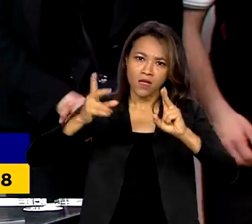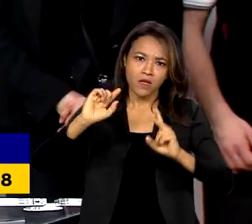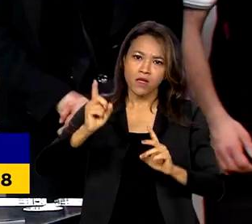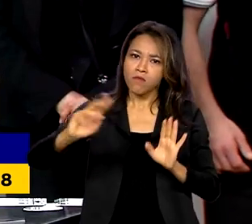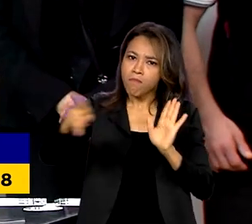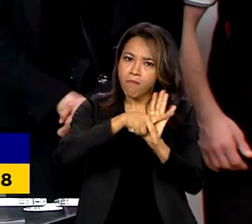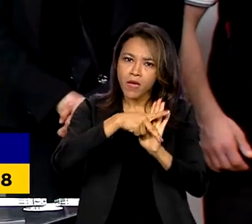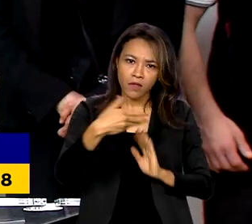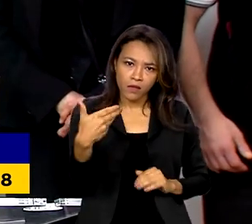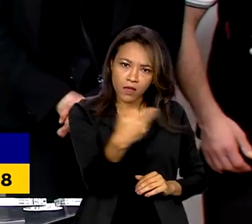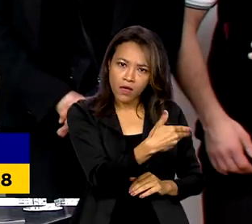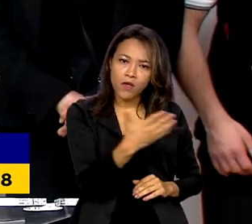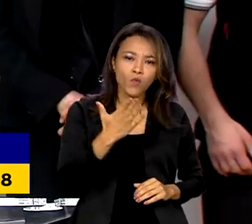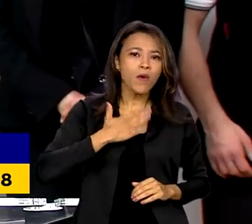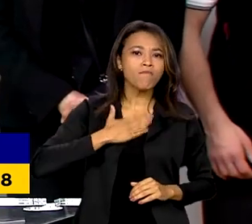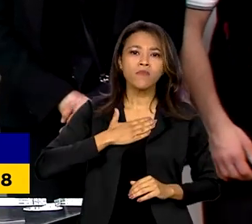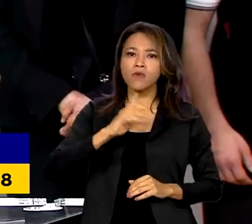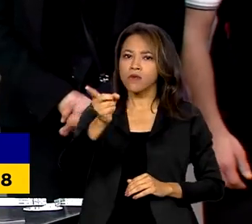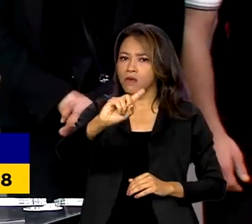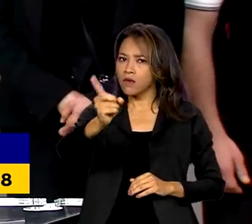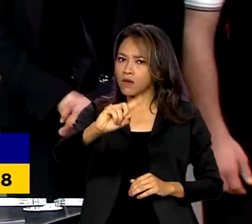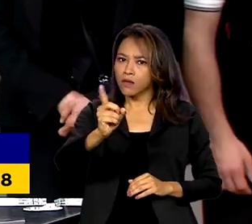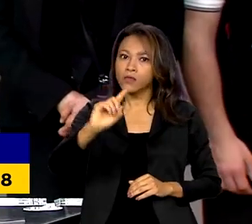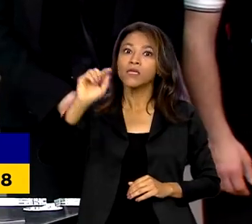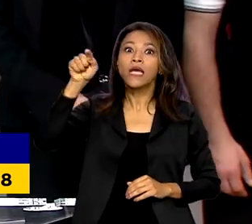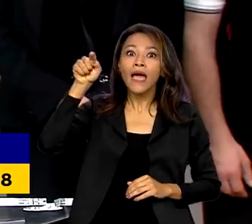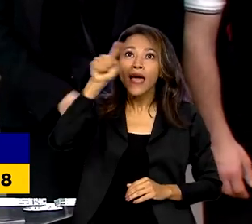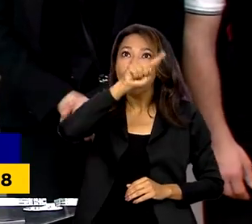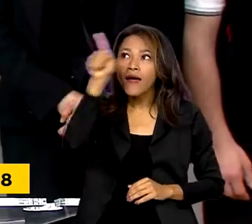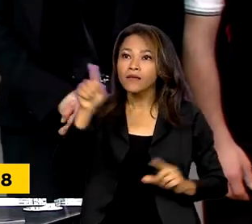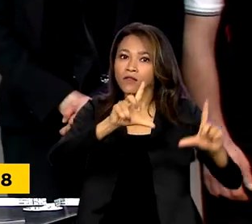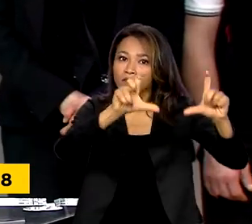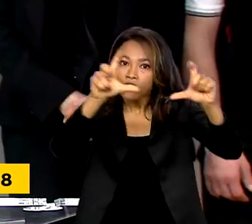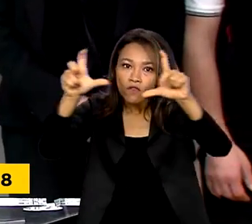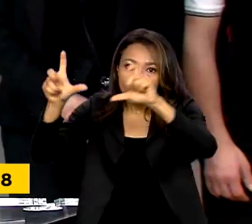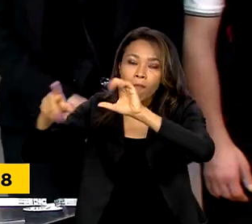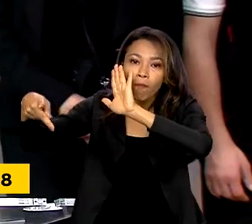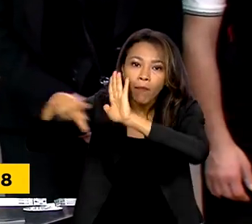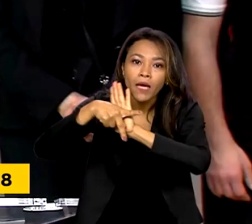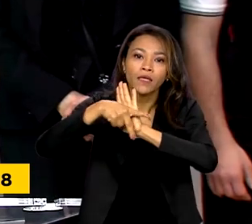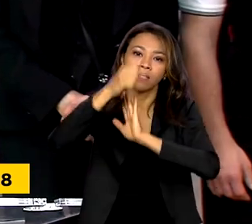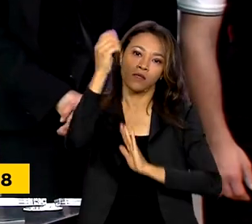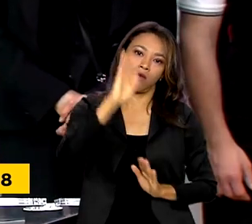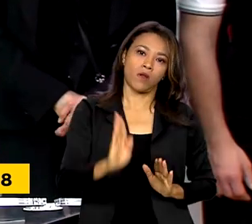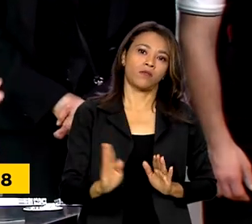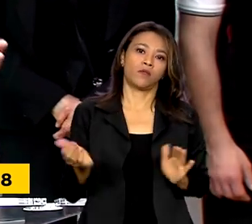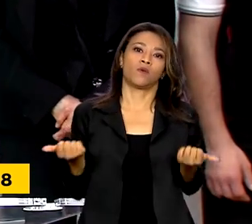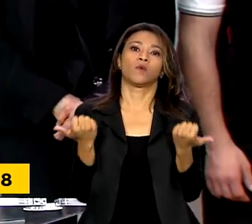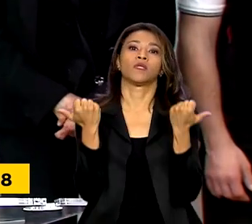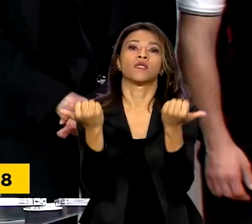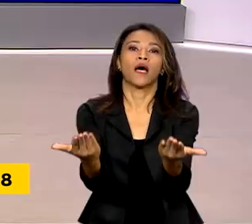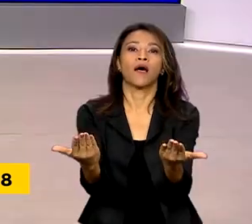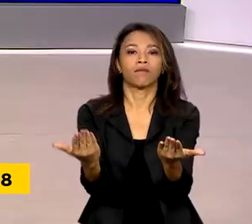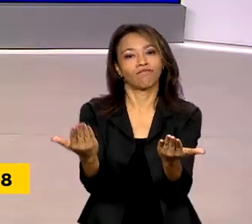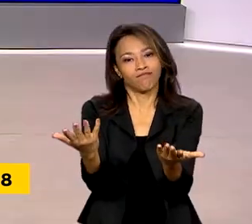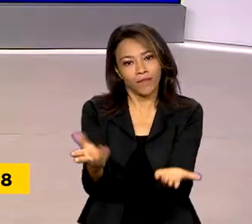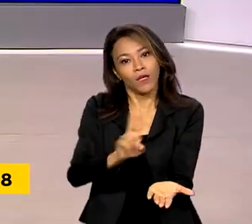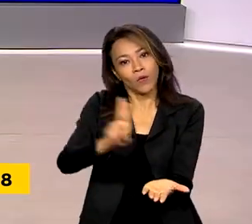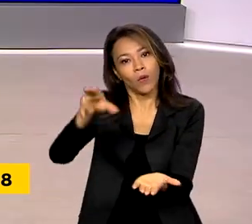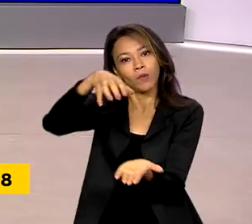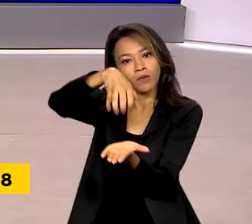e nem eram minhas mas as fotografias era do Brasil nós fizemos uma doação ao Brasil através da